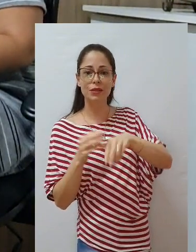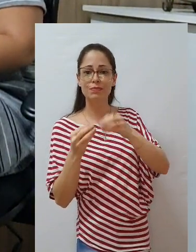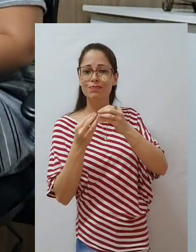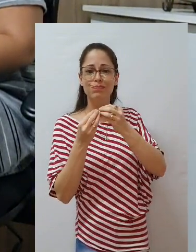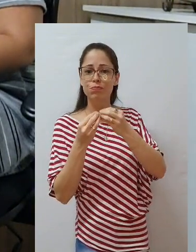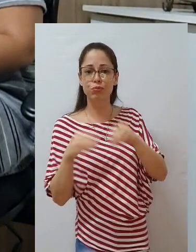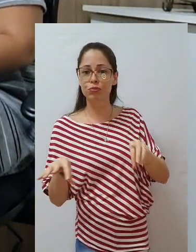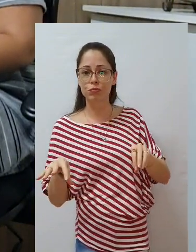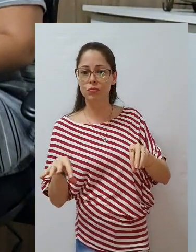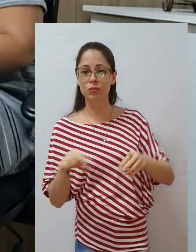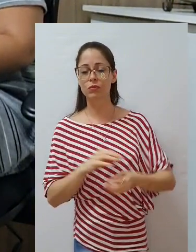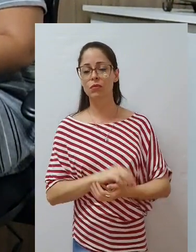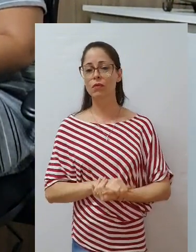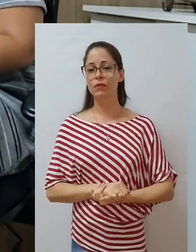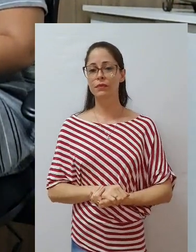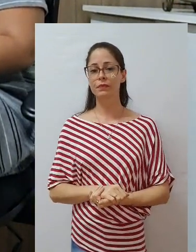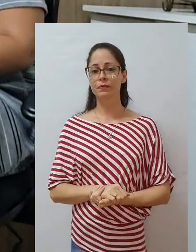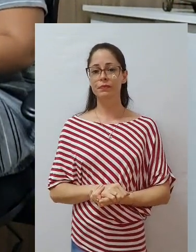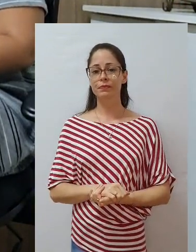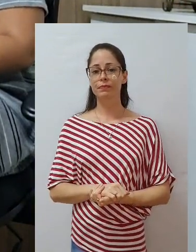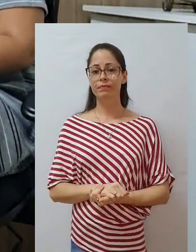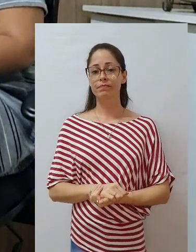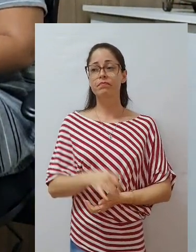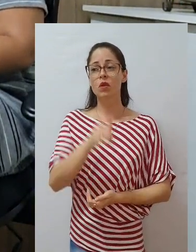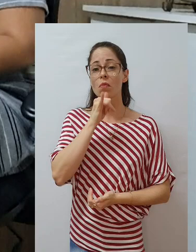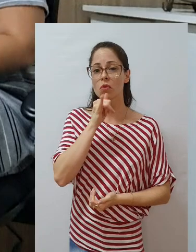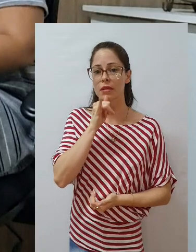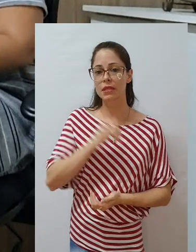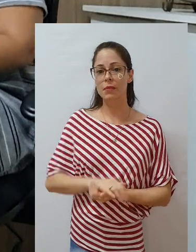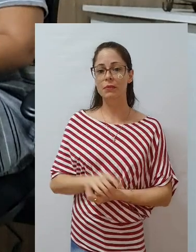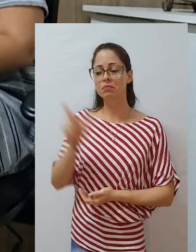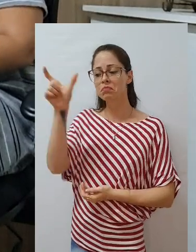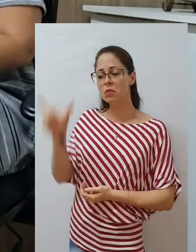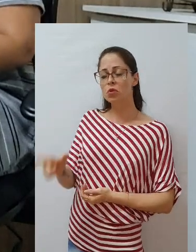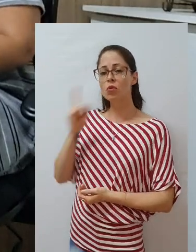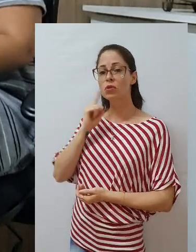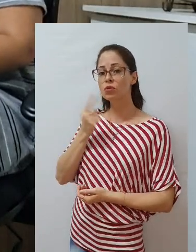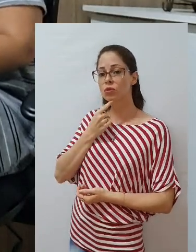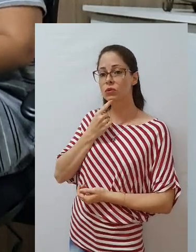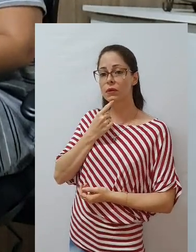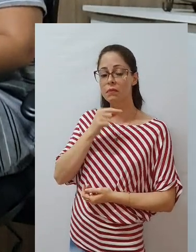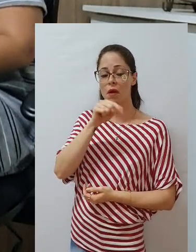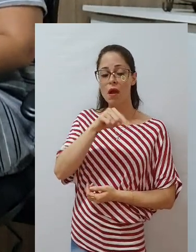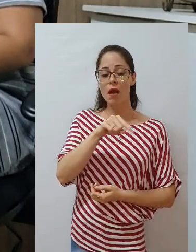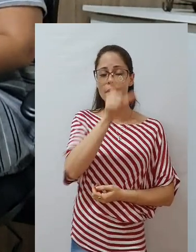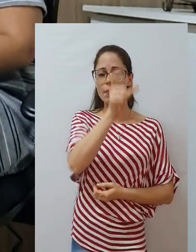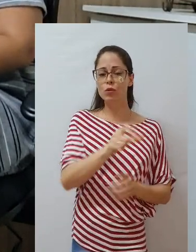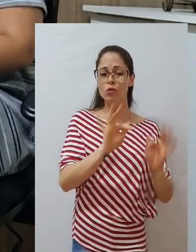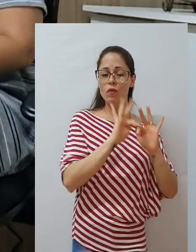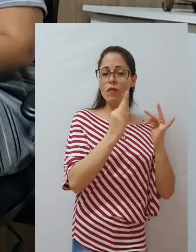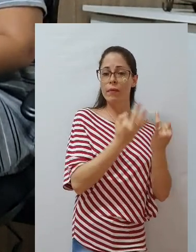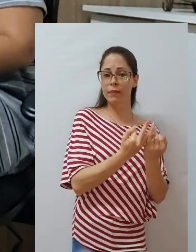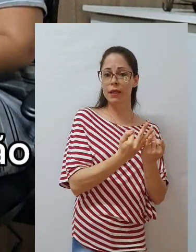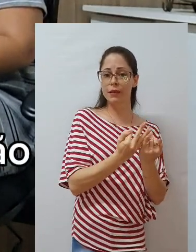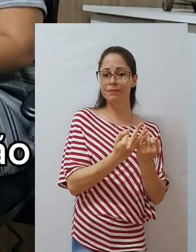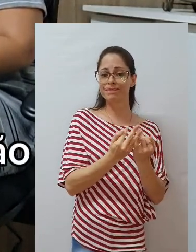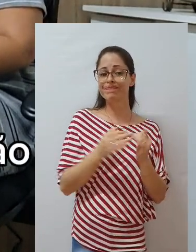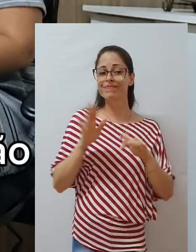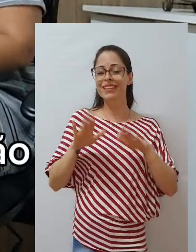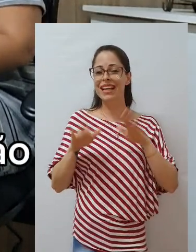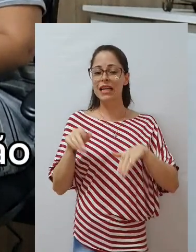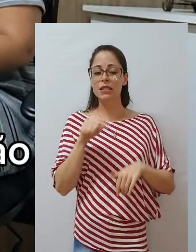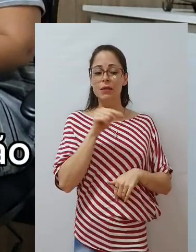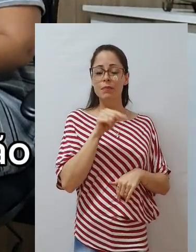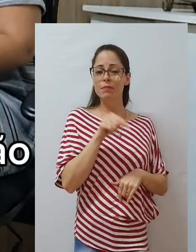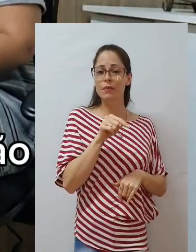quebra, porque, por exemplo, vamos supor, tem um surdo aí tem um outro familiar. E às vezes esse familiar não sabe